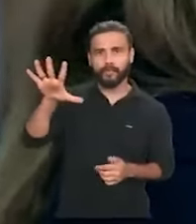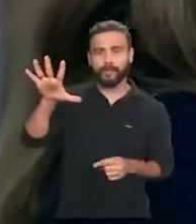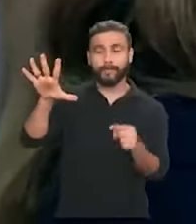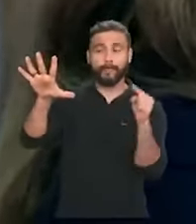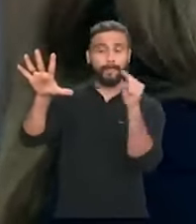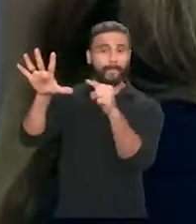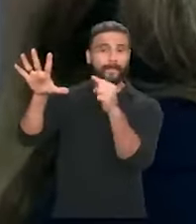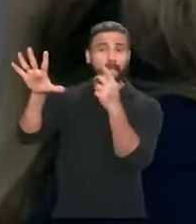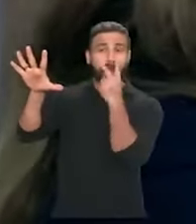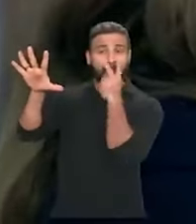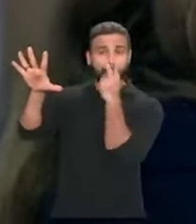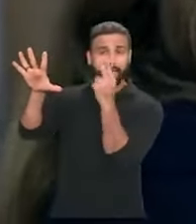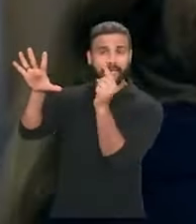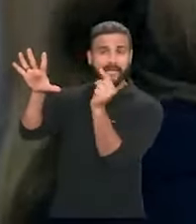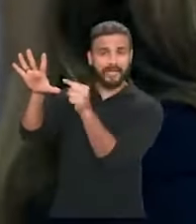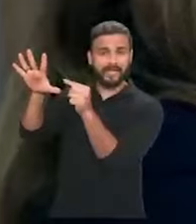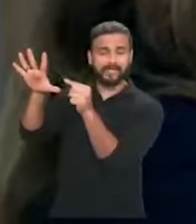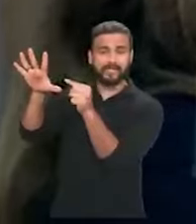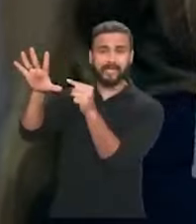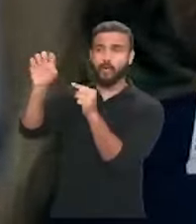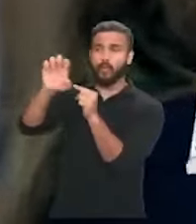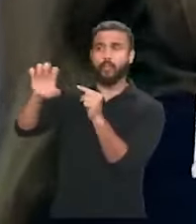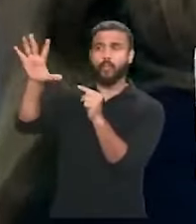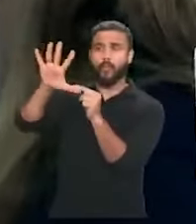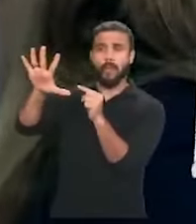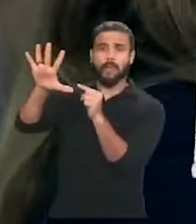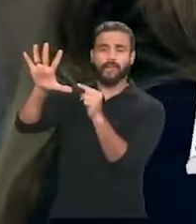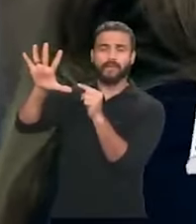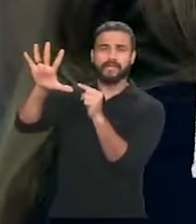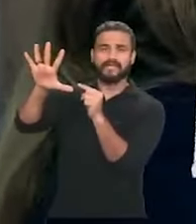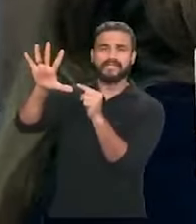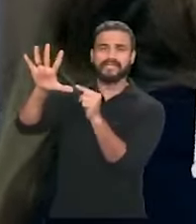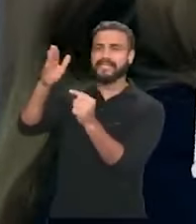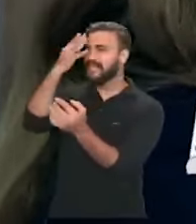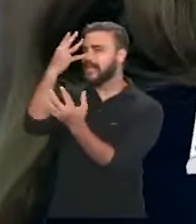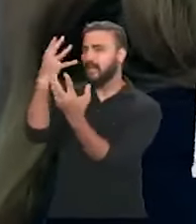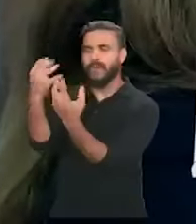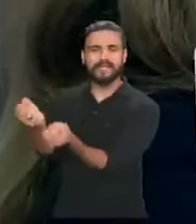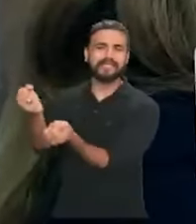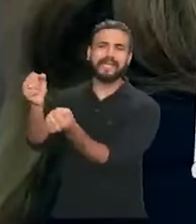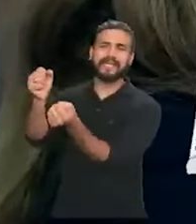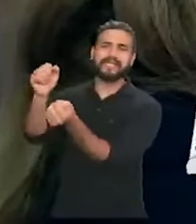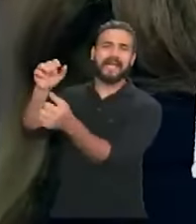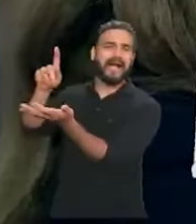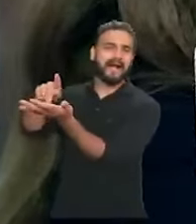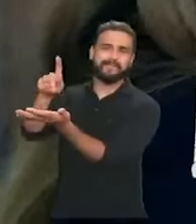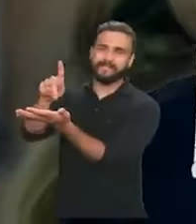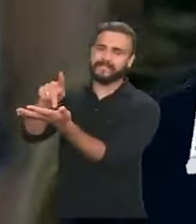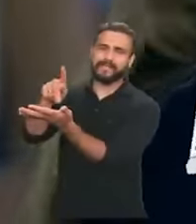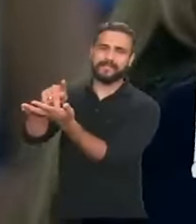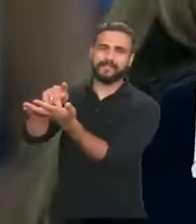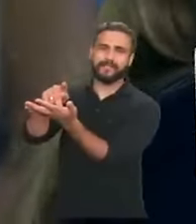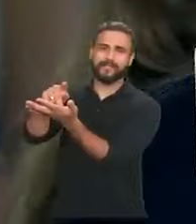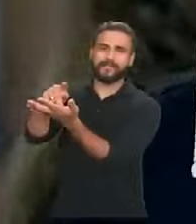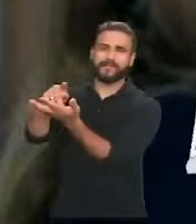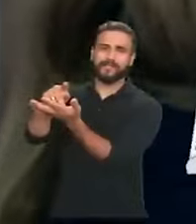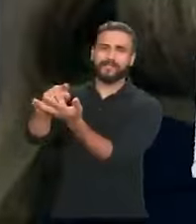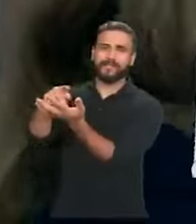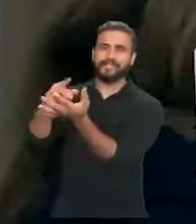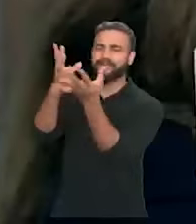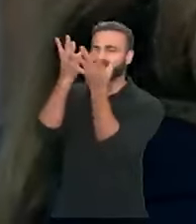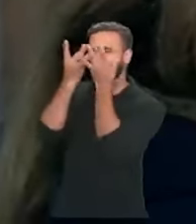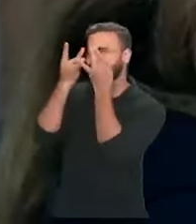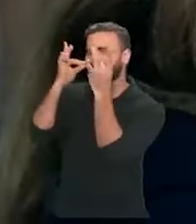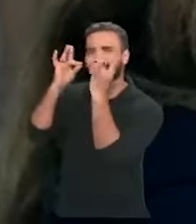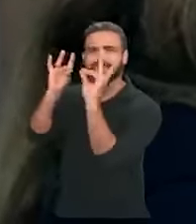continente já pós-cristão pelos estudiosos então o problema não é assim rejeitar o evangelho